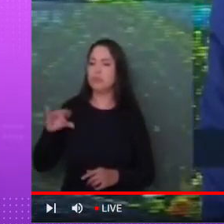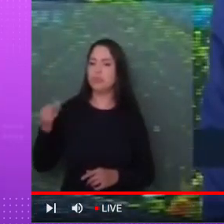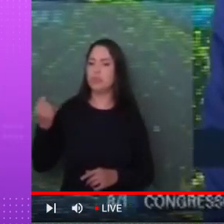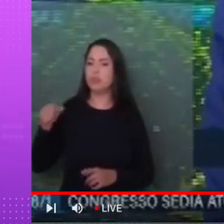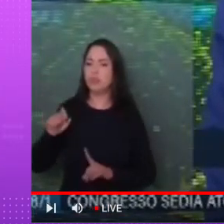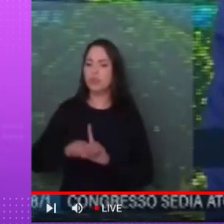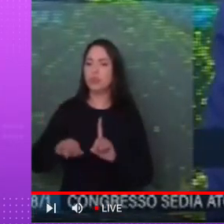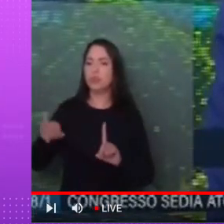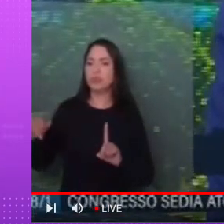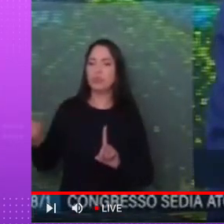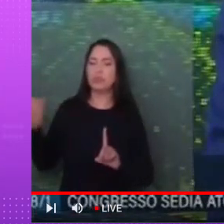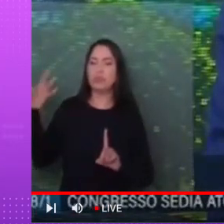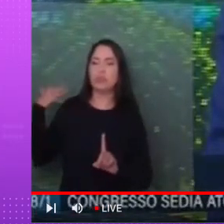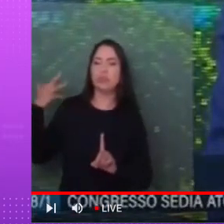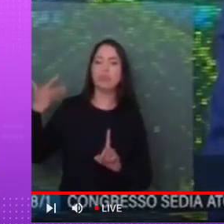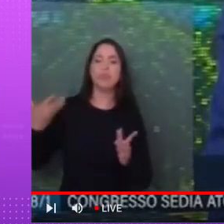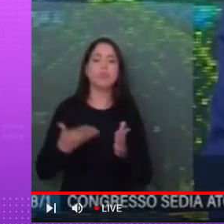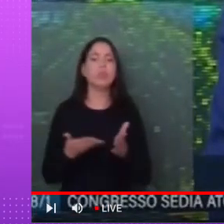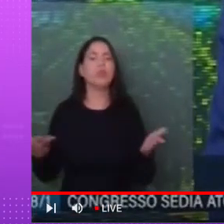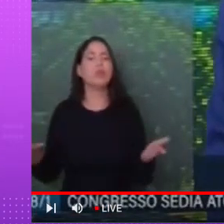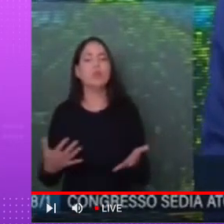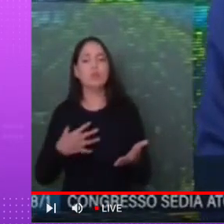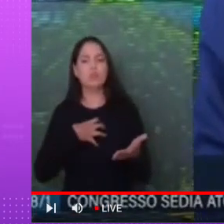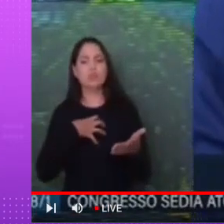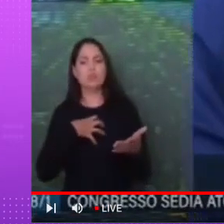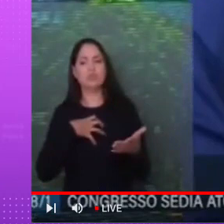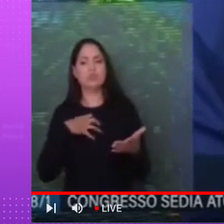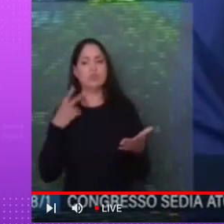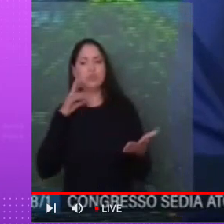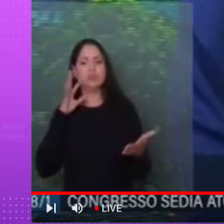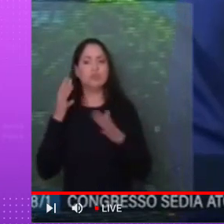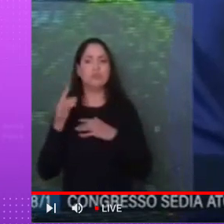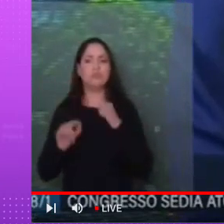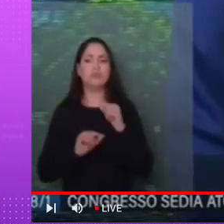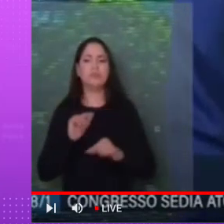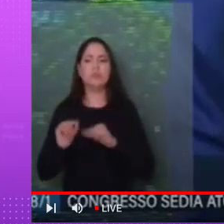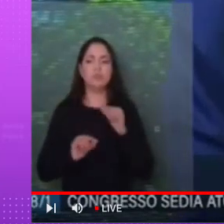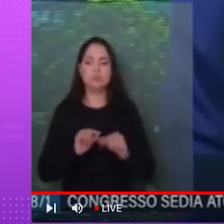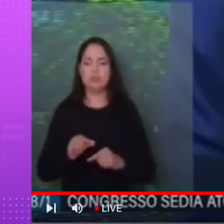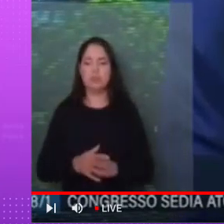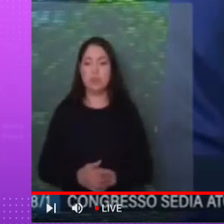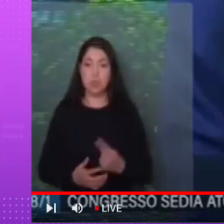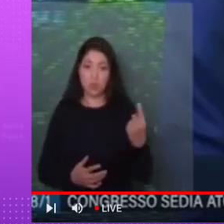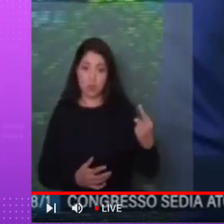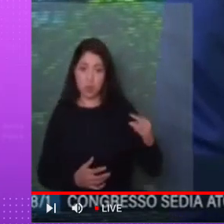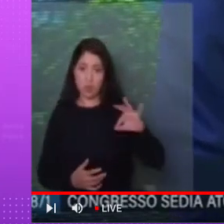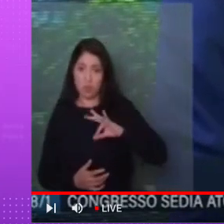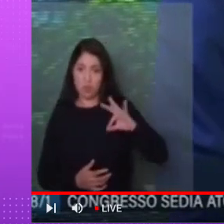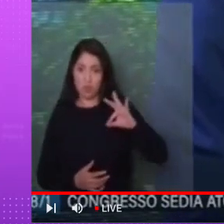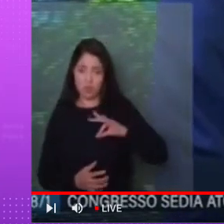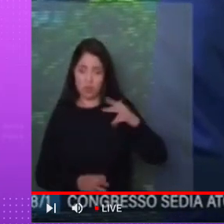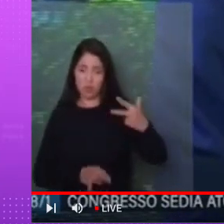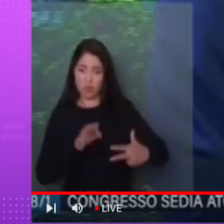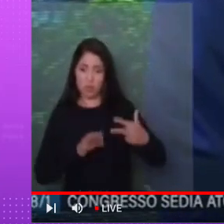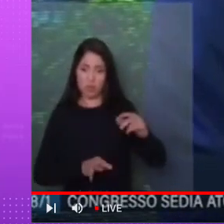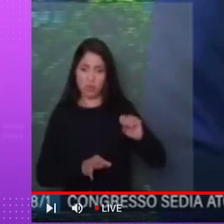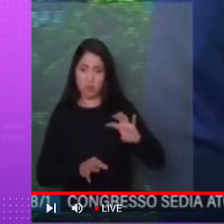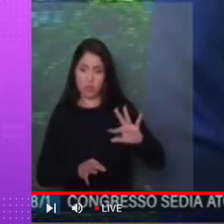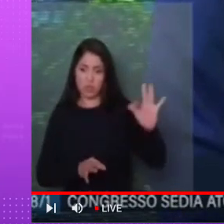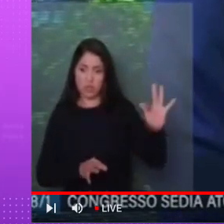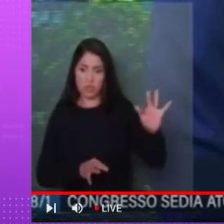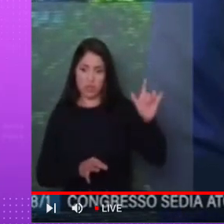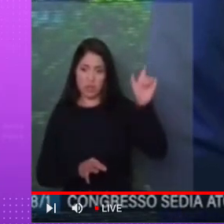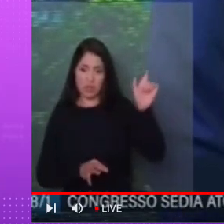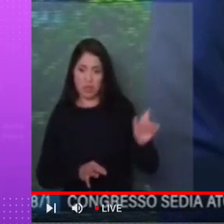e foi condenado pelos crimes de associação criminosa armada, abolição violenta do Estado Democrático de Direito, tentativa